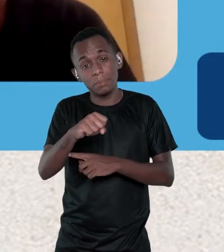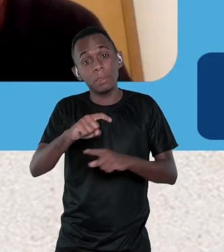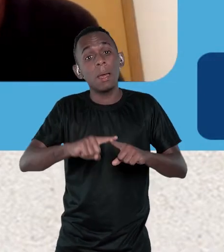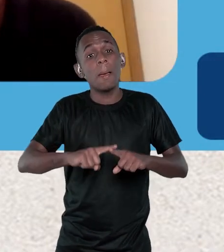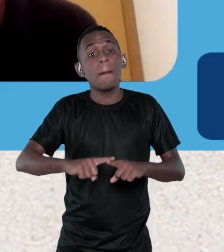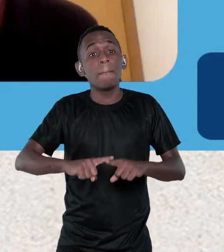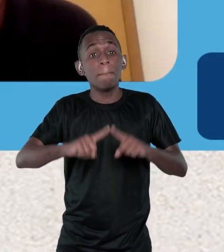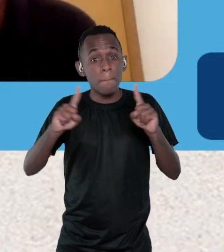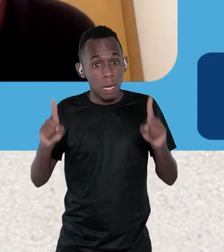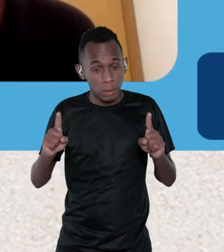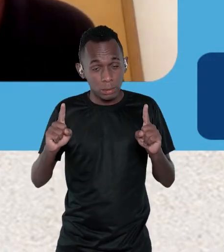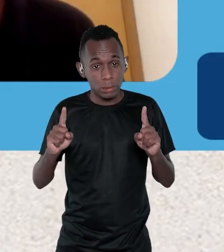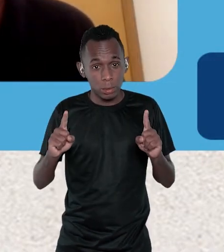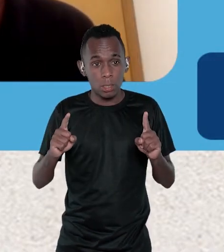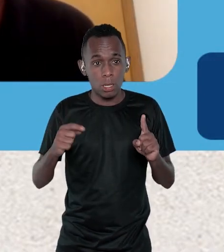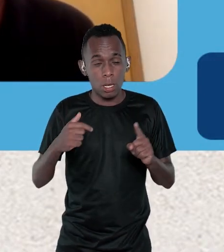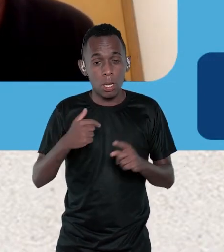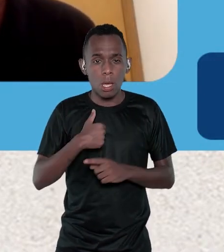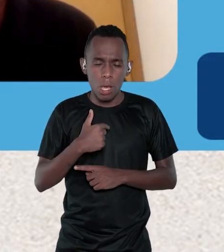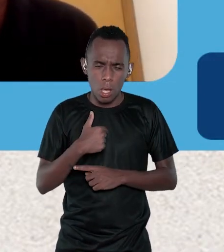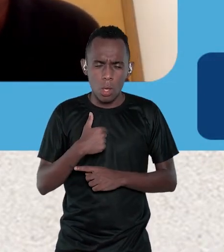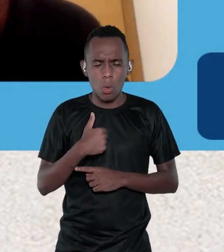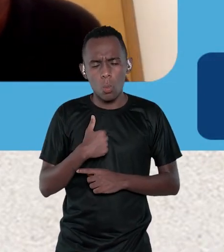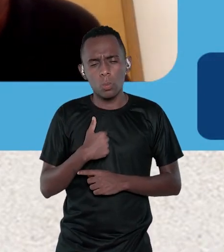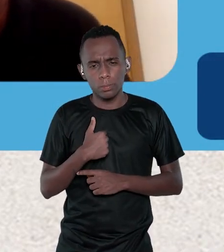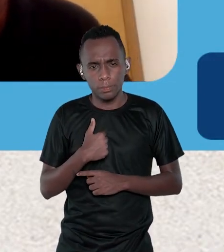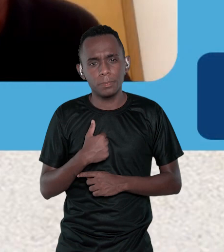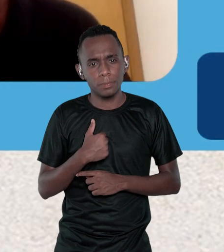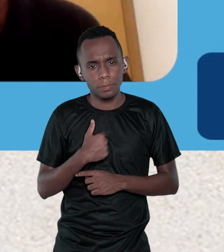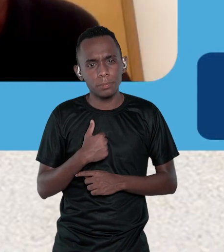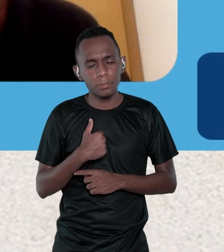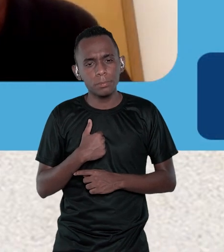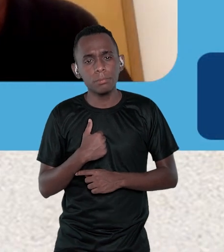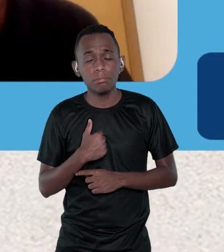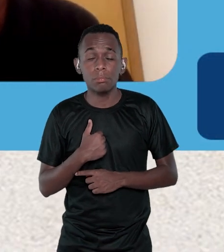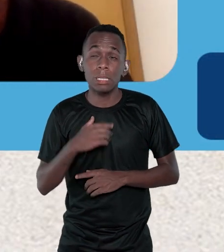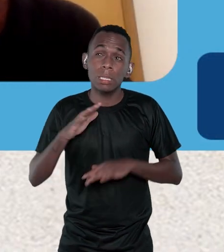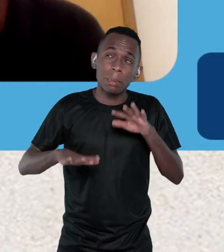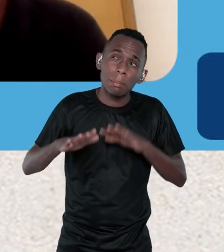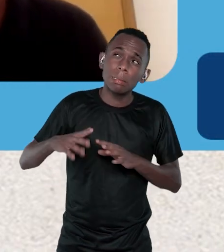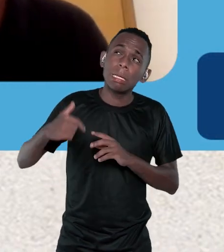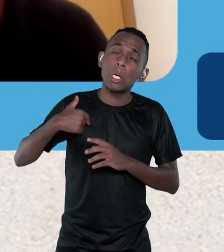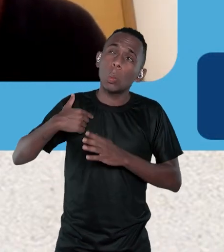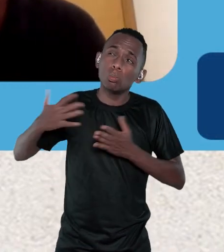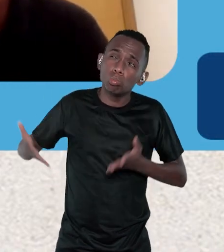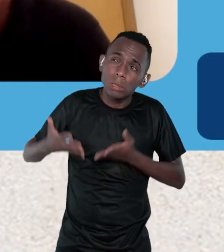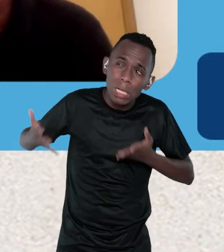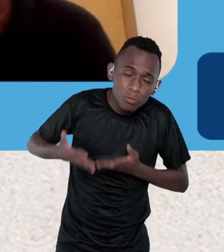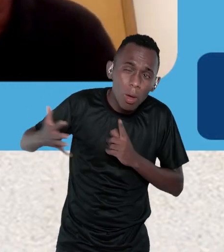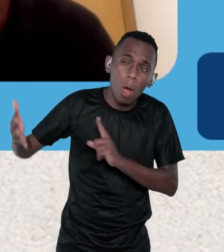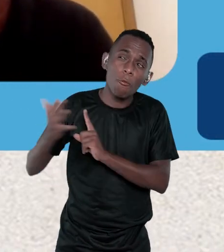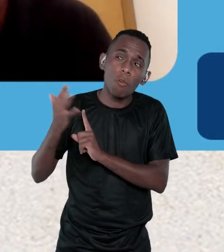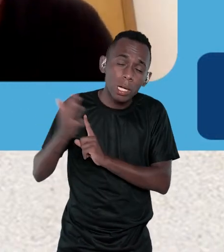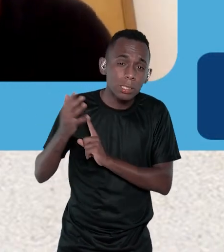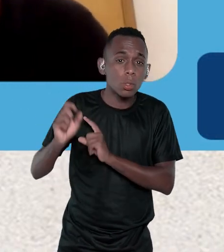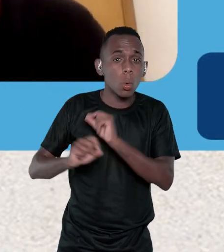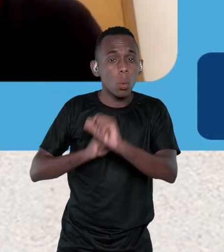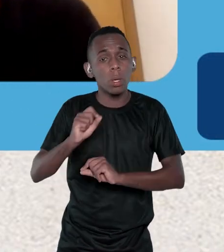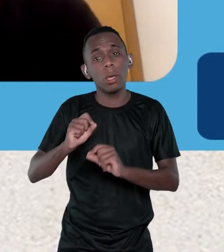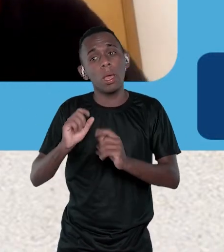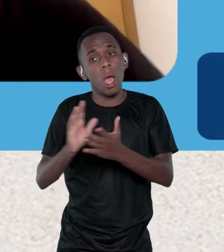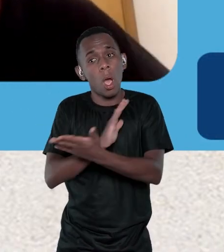sim, né? Mas eu sou bem, talvez influenciado assim,